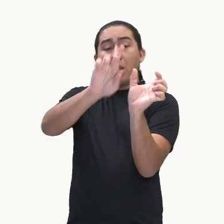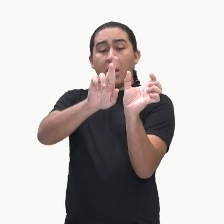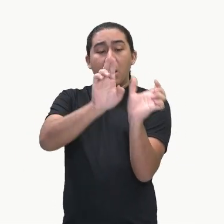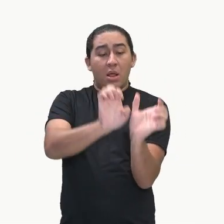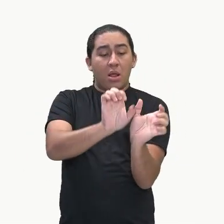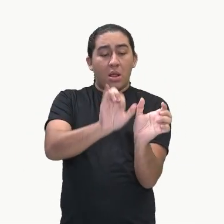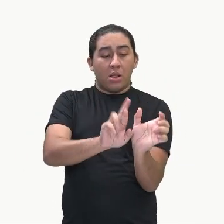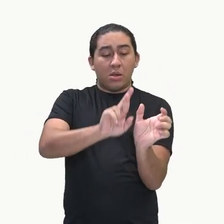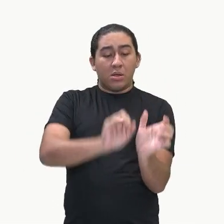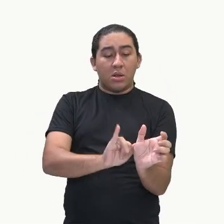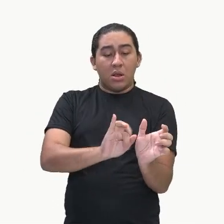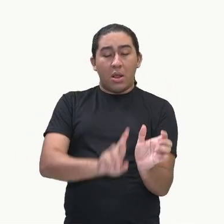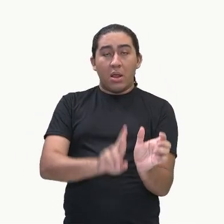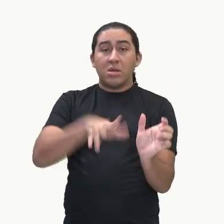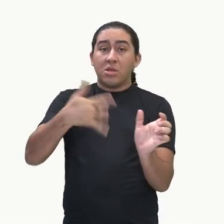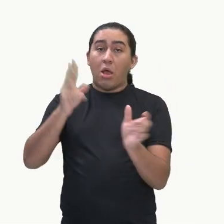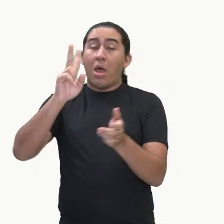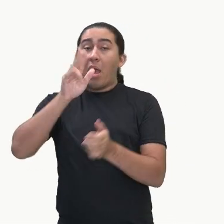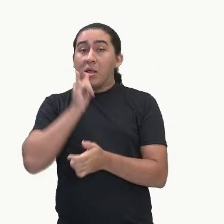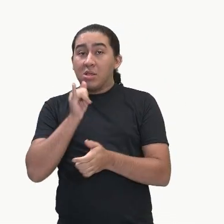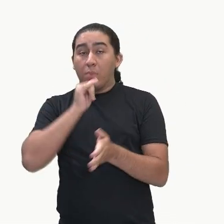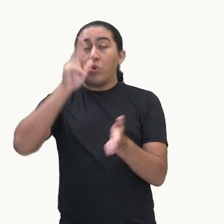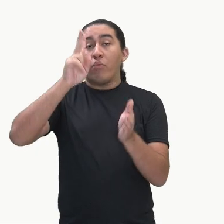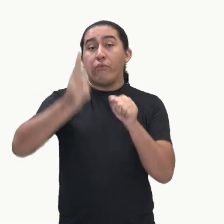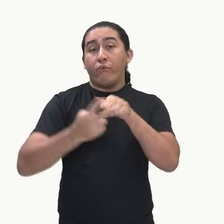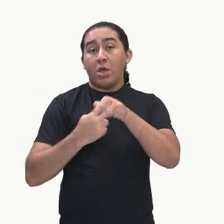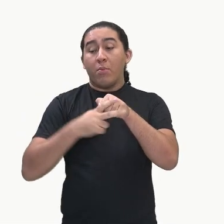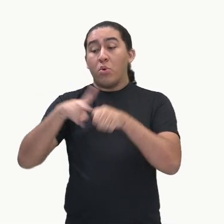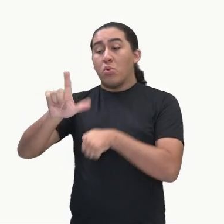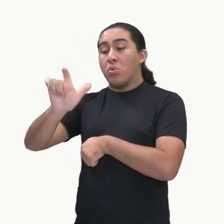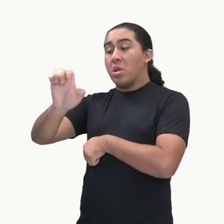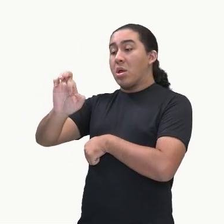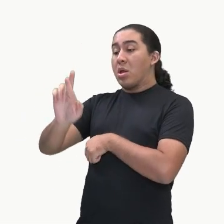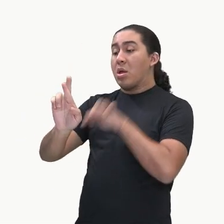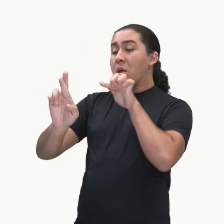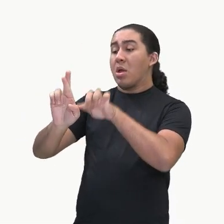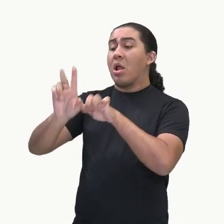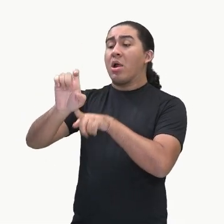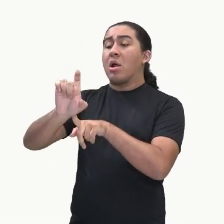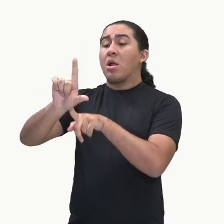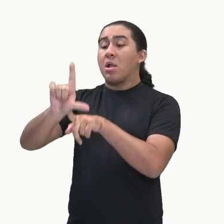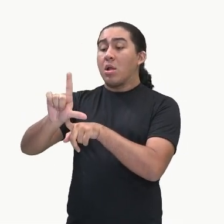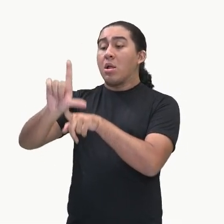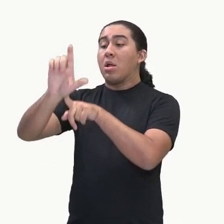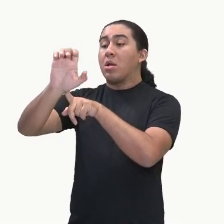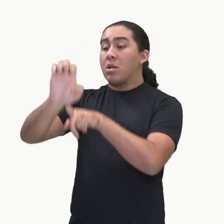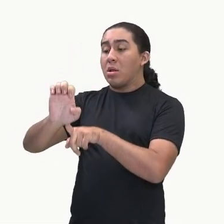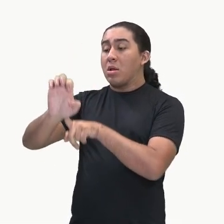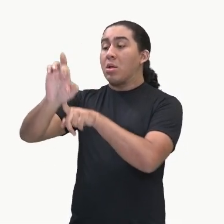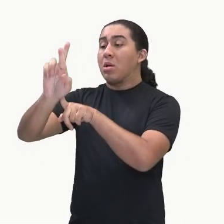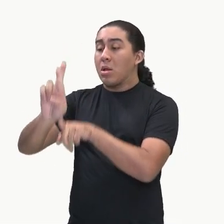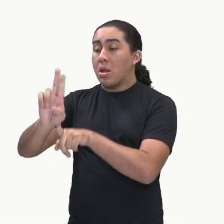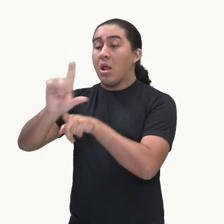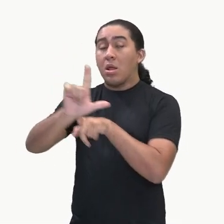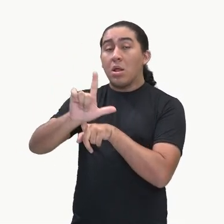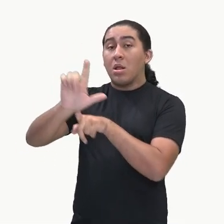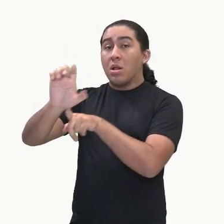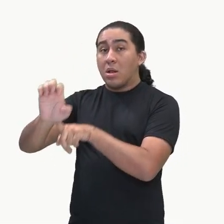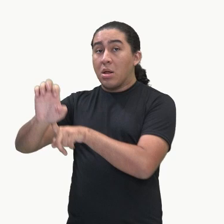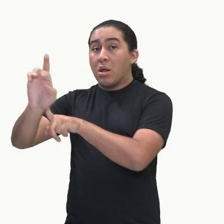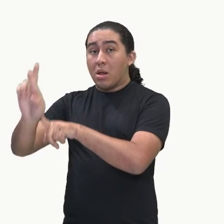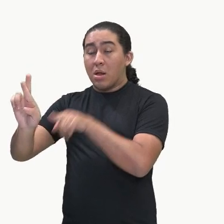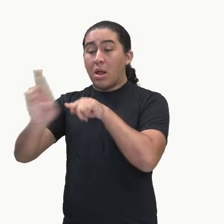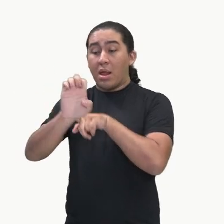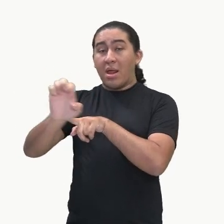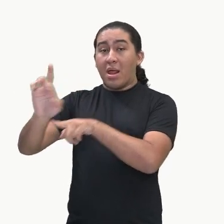verbo ler. Então, pertence à segunda conjugação. Olha aqui,